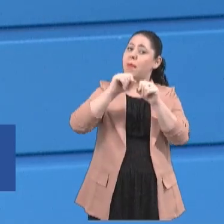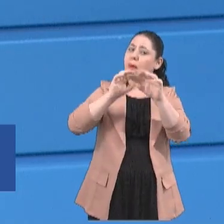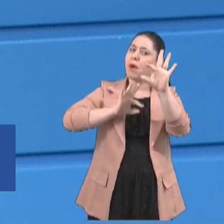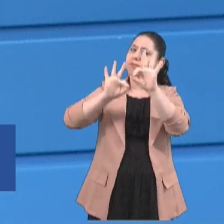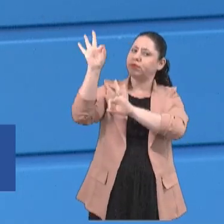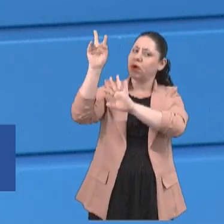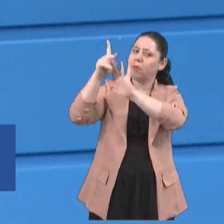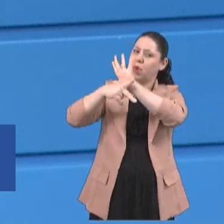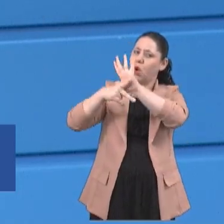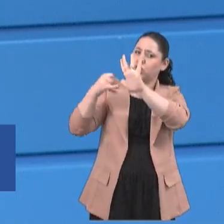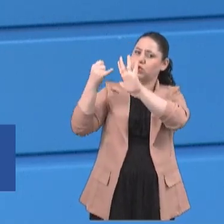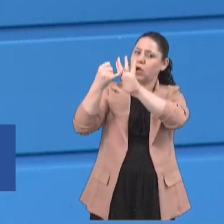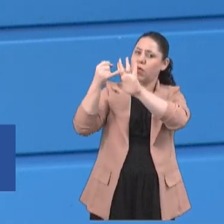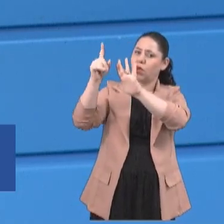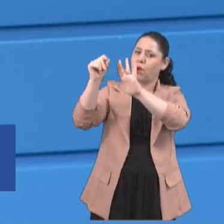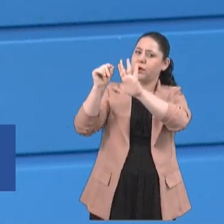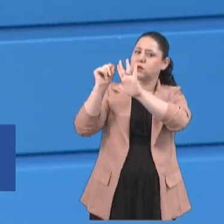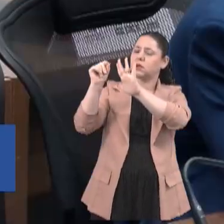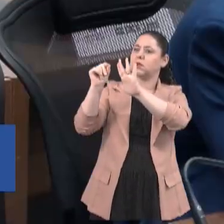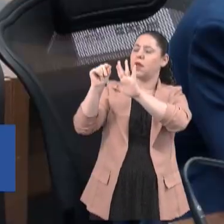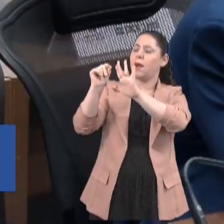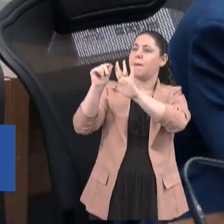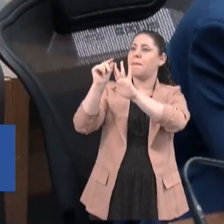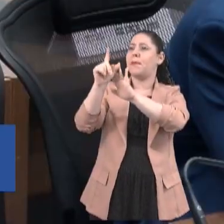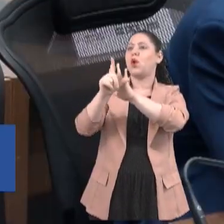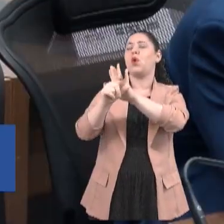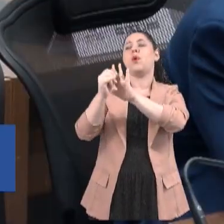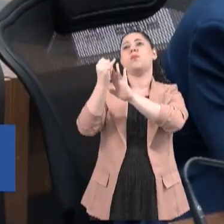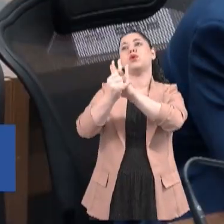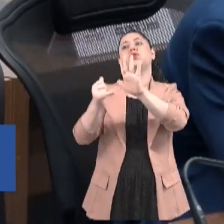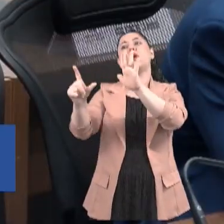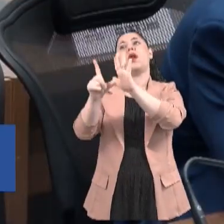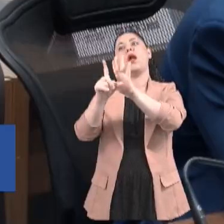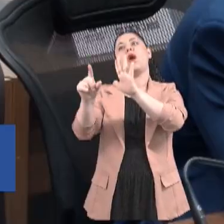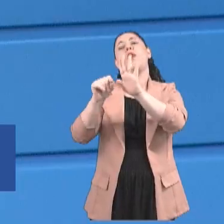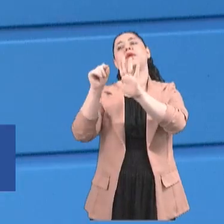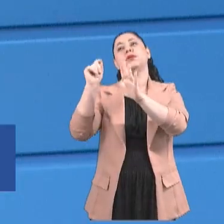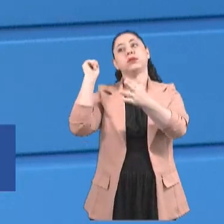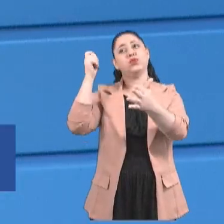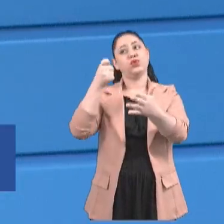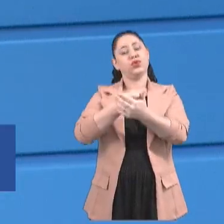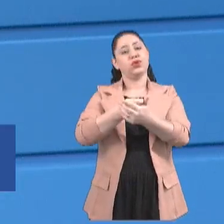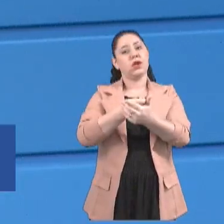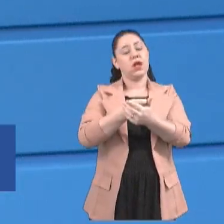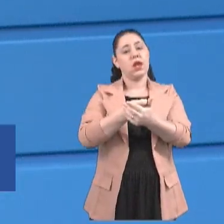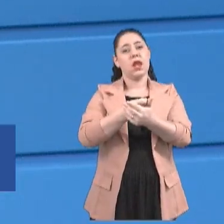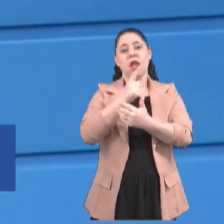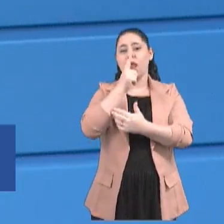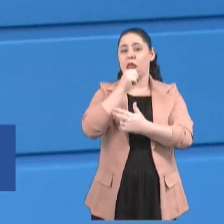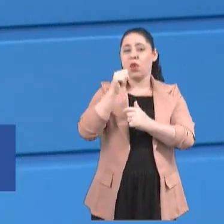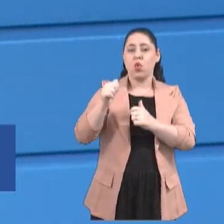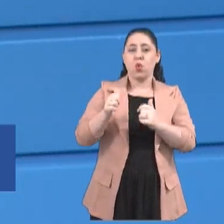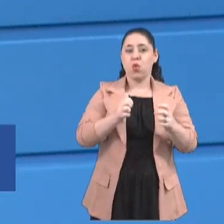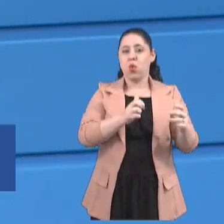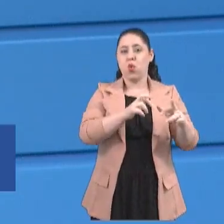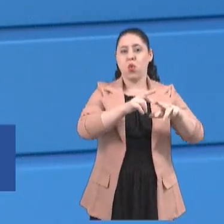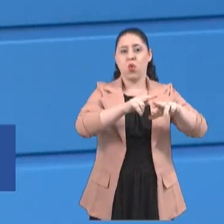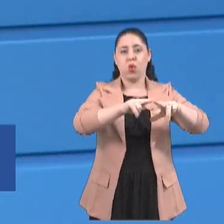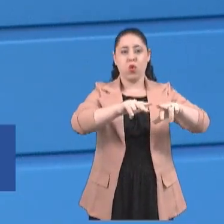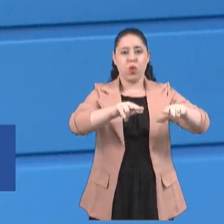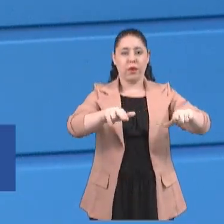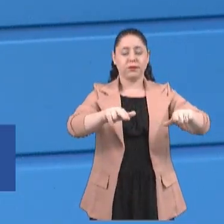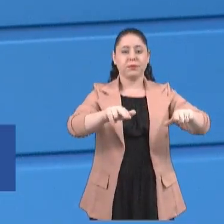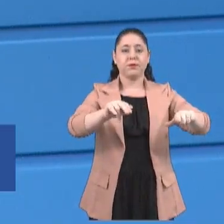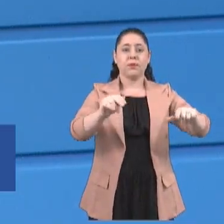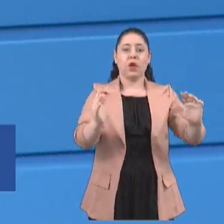projeto no sentido de, primeiro, garantir que os recursos compensatórios do ponto de